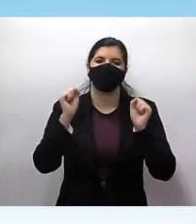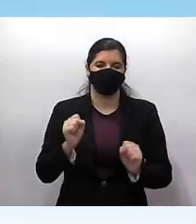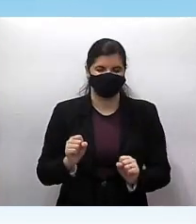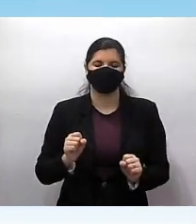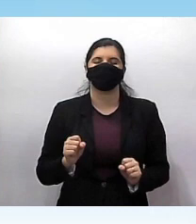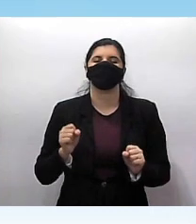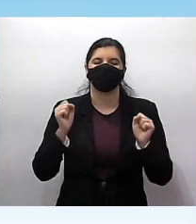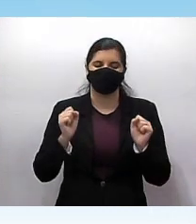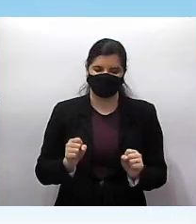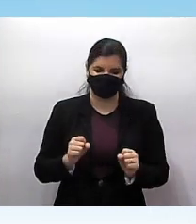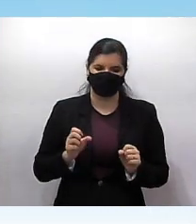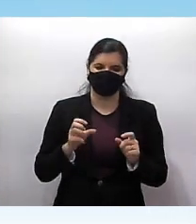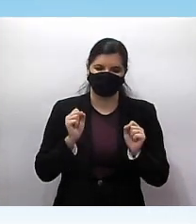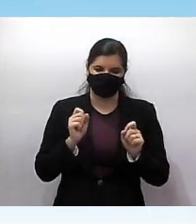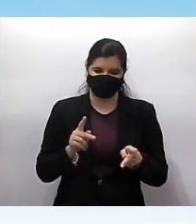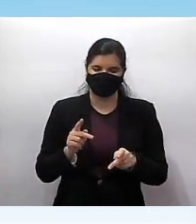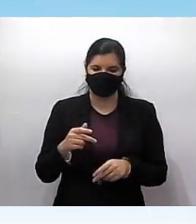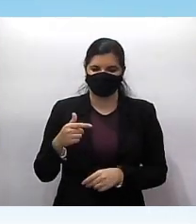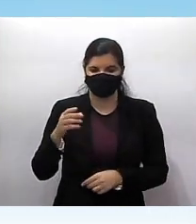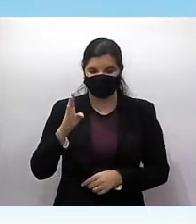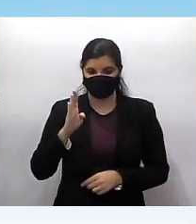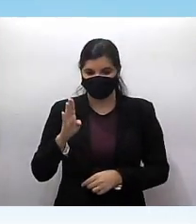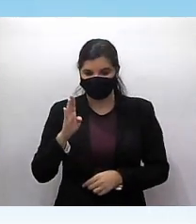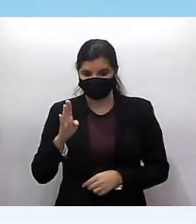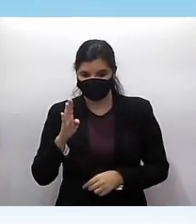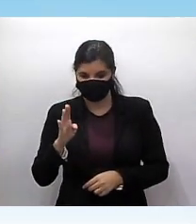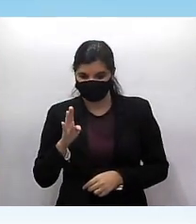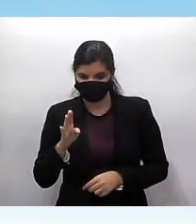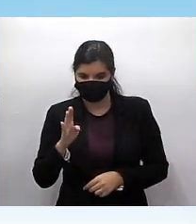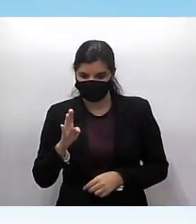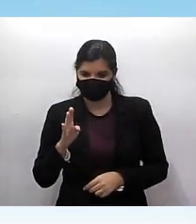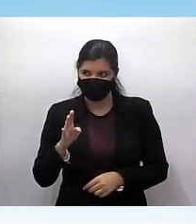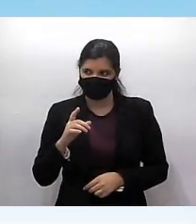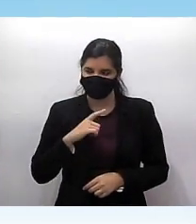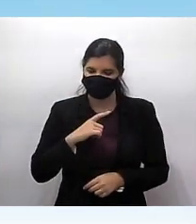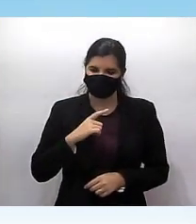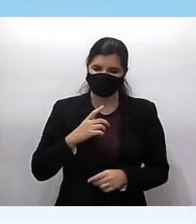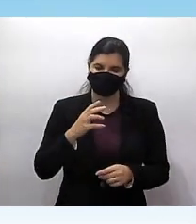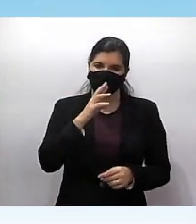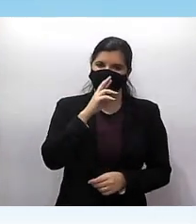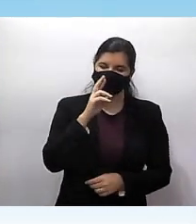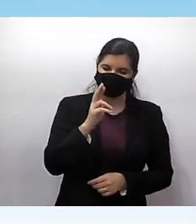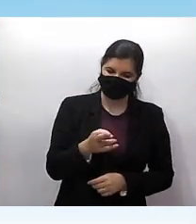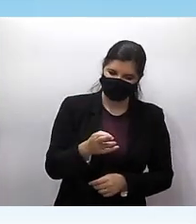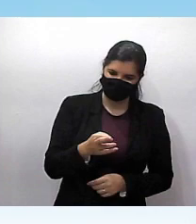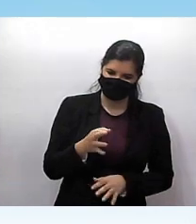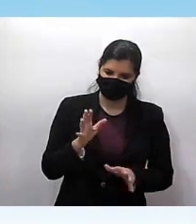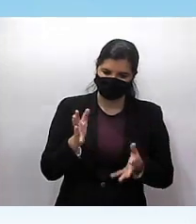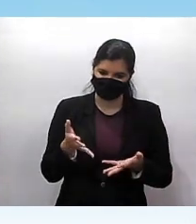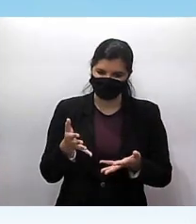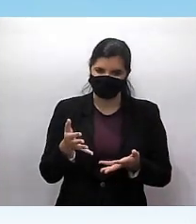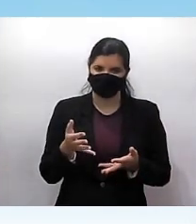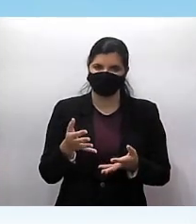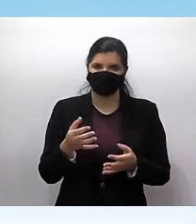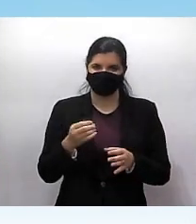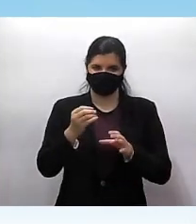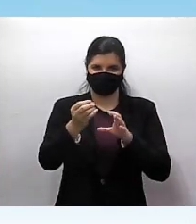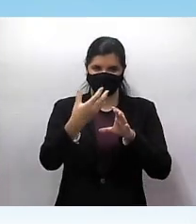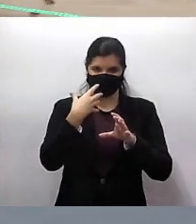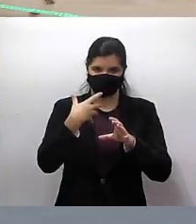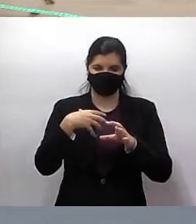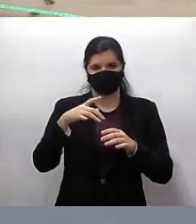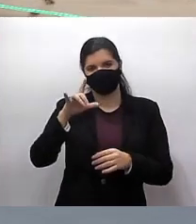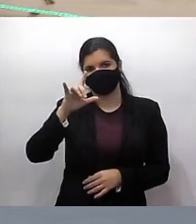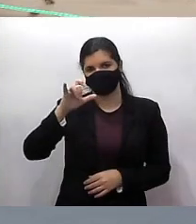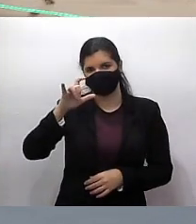pode sim. Item A respondido. Item B. Se no item B, essa resposta aí, você vai me dar essa resposta